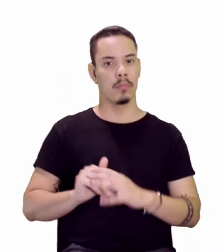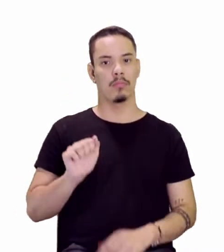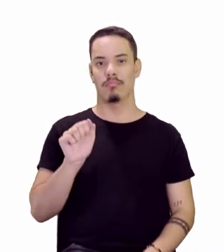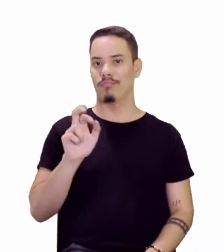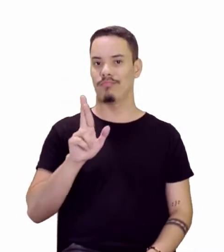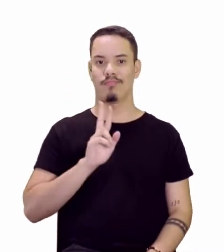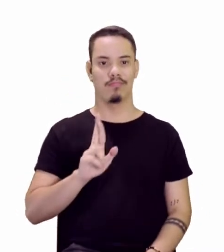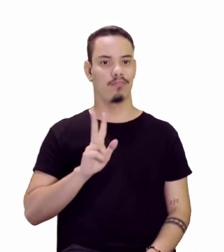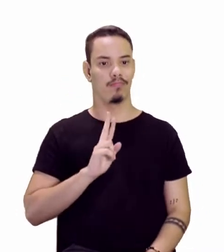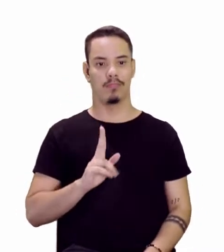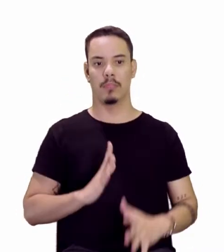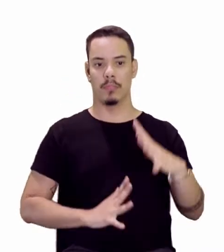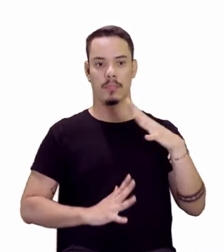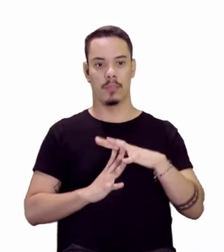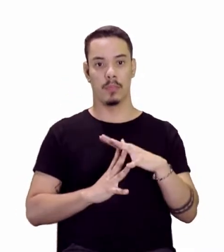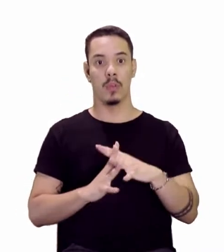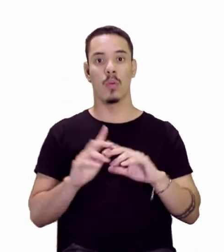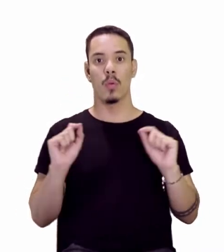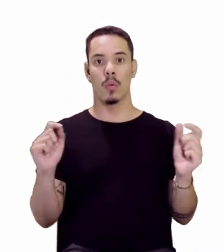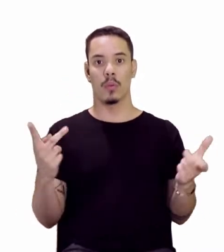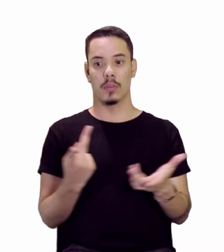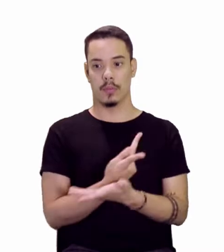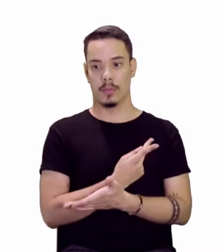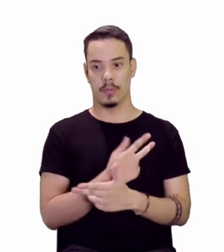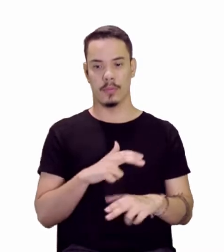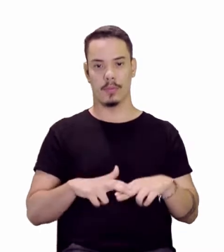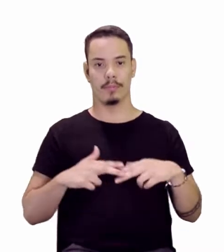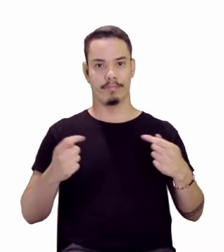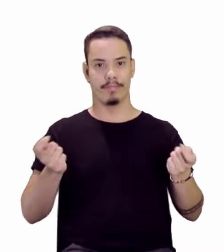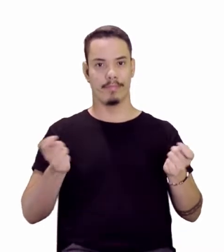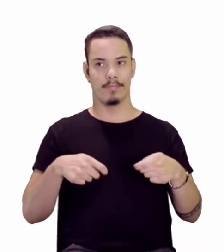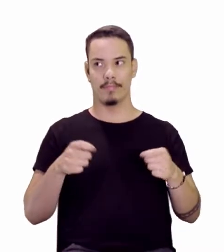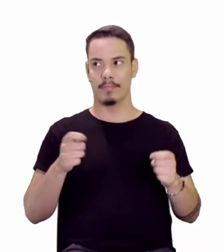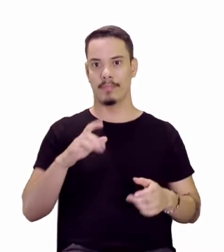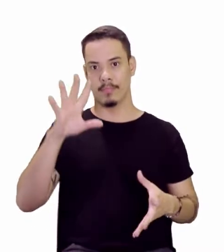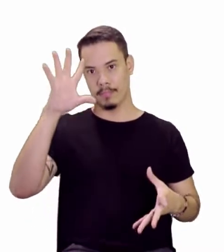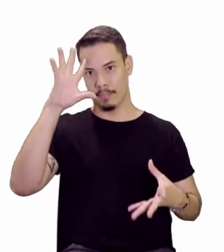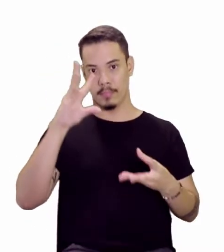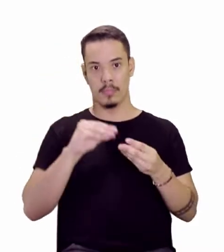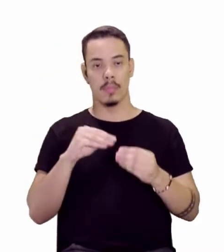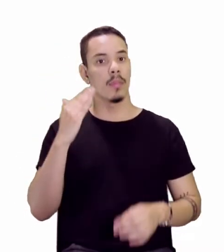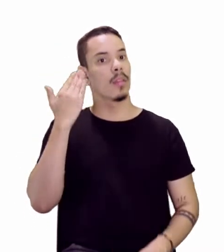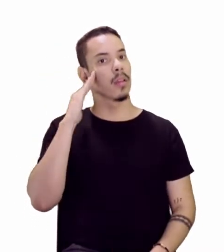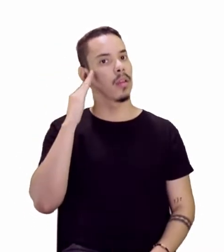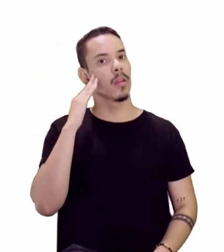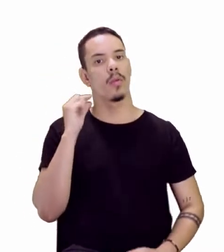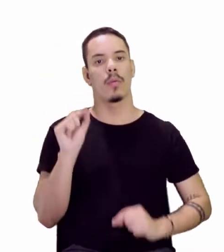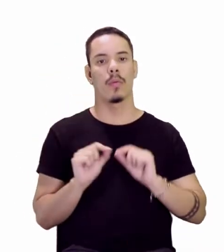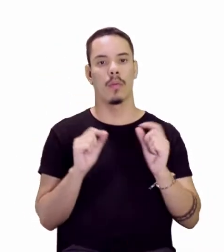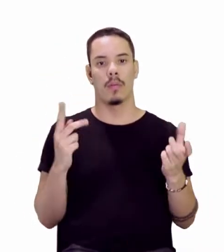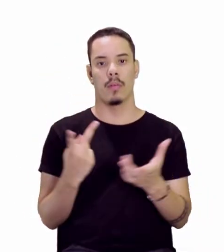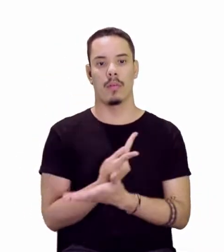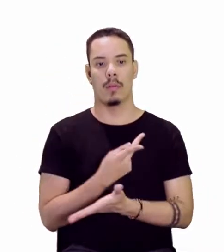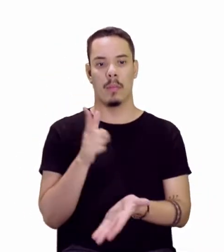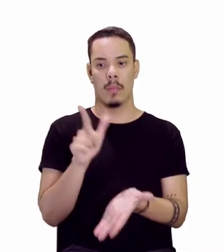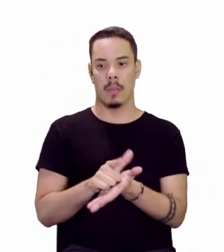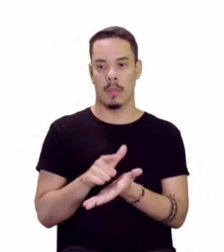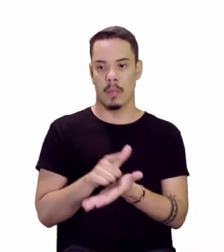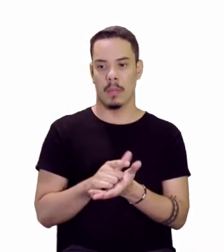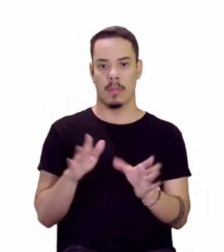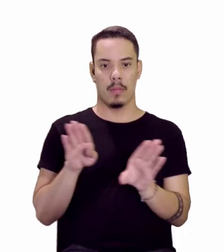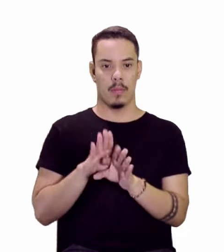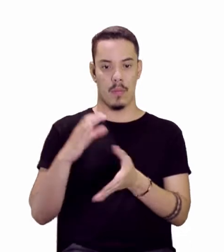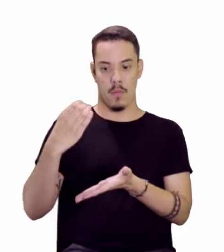pressionar, né? Colocou ali, olha só o que acontece, né? Então dá para ver essa pressão que é exercida aí na superfície do papel e do